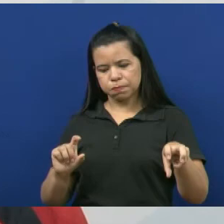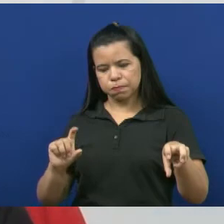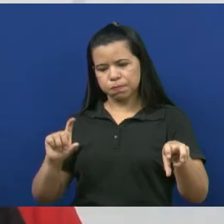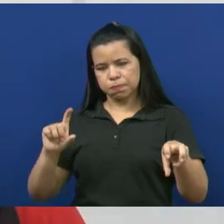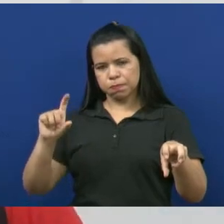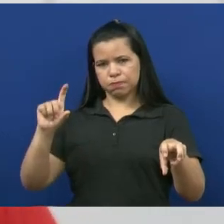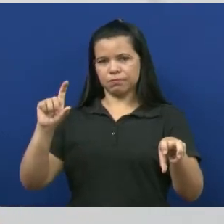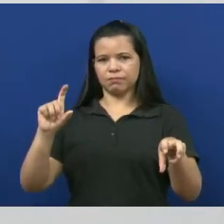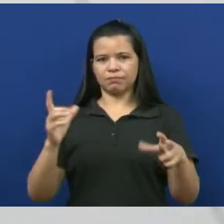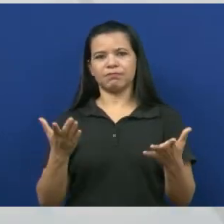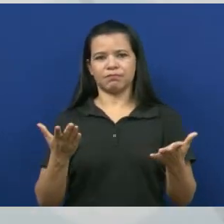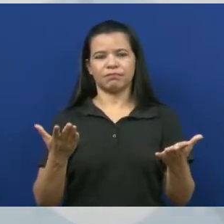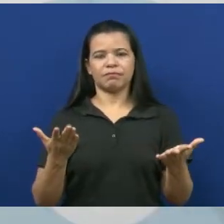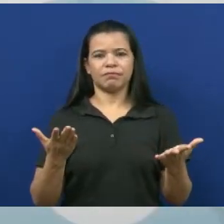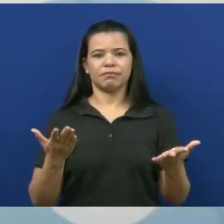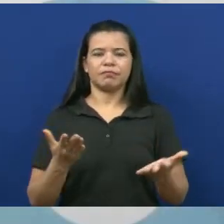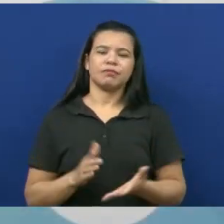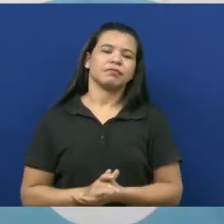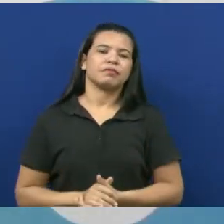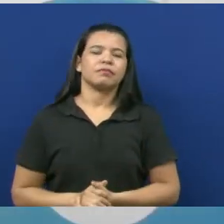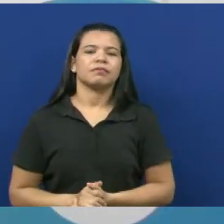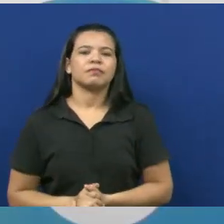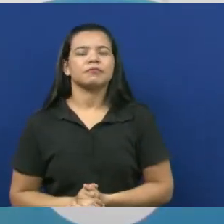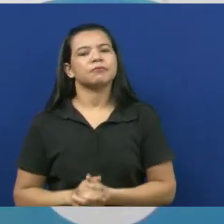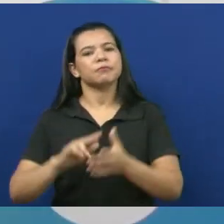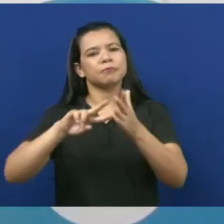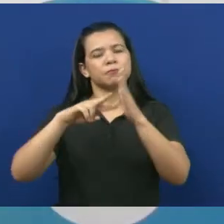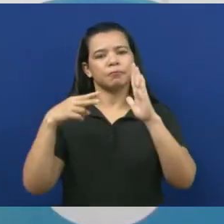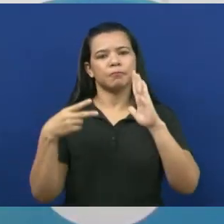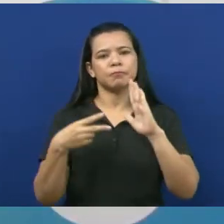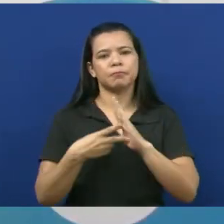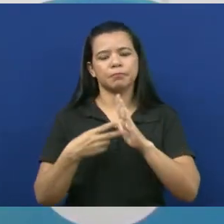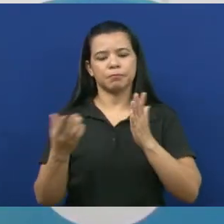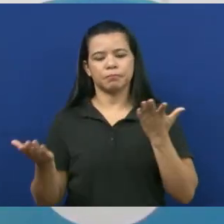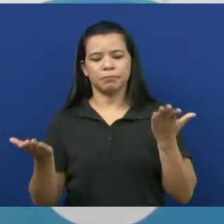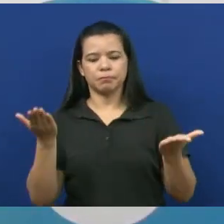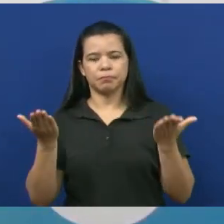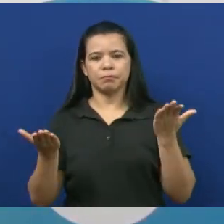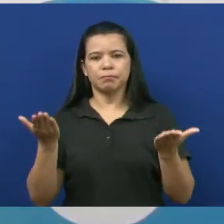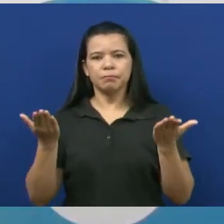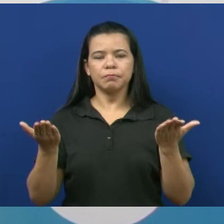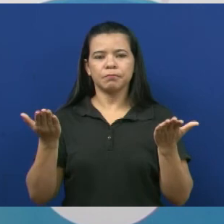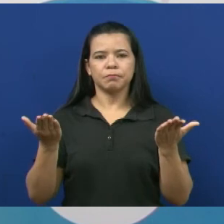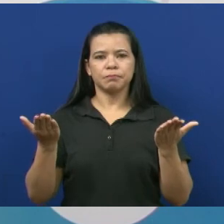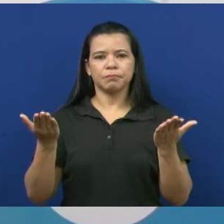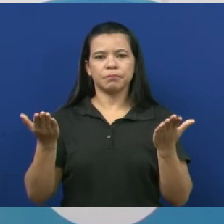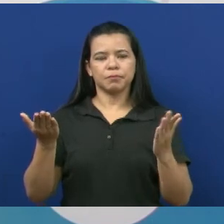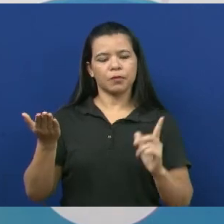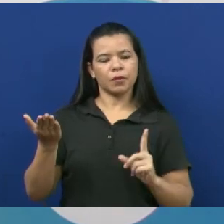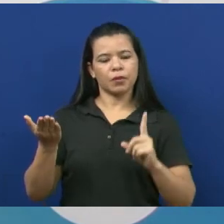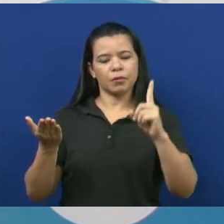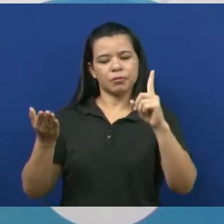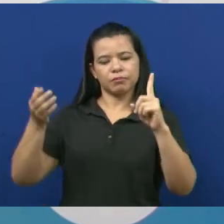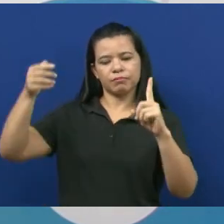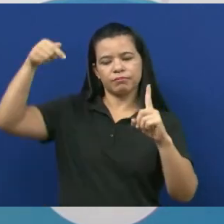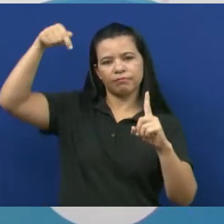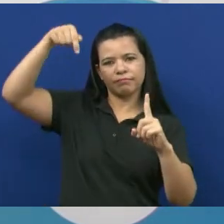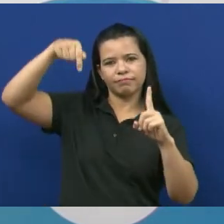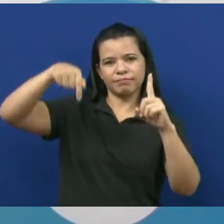vagarosamente, eu vou aumentar o meu tempo de viagem. Isso quer dizer que essas duas grandezas, isso me sugere que essas duas grandezas vão se envolver de